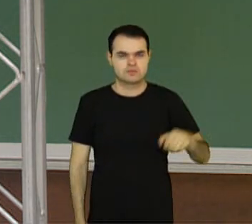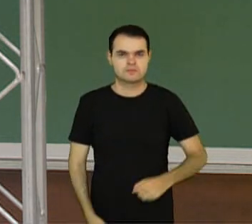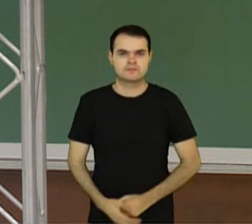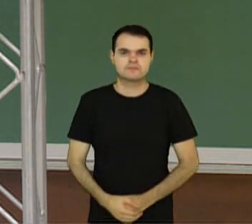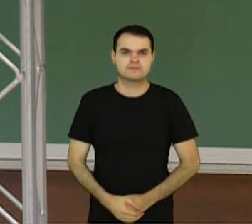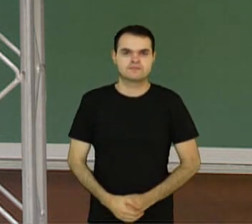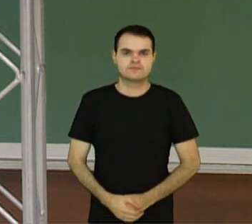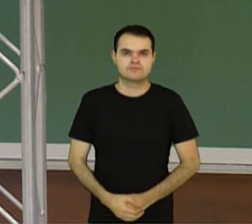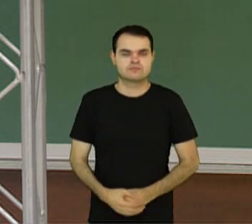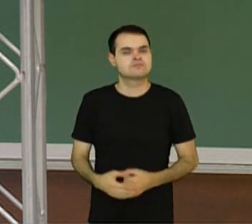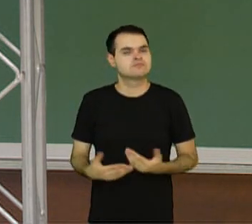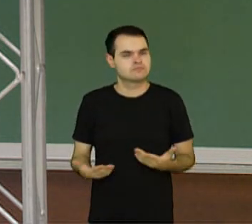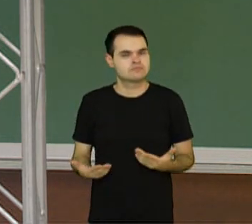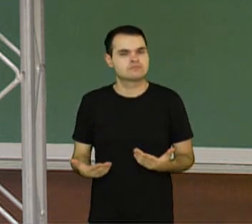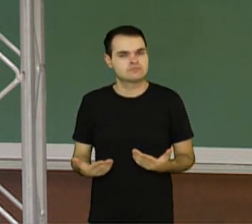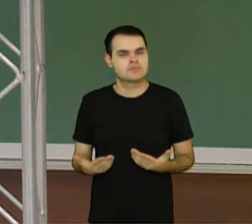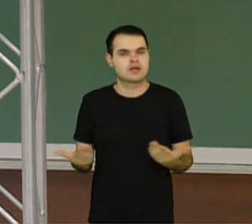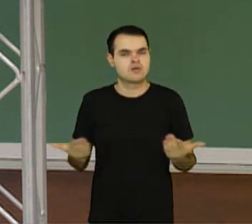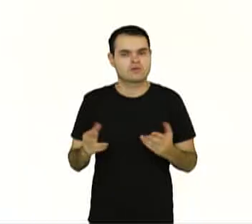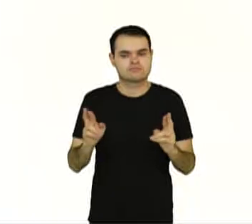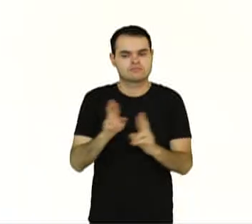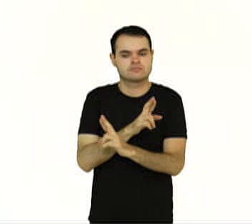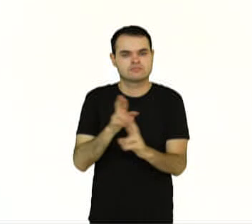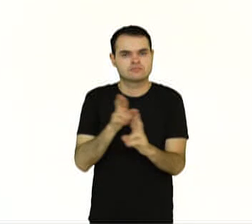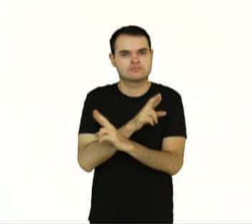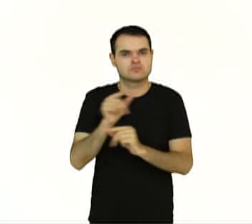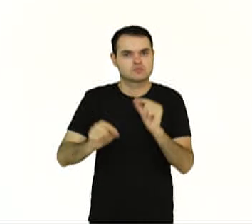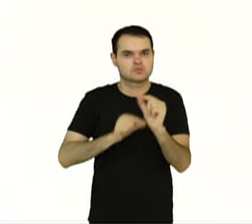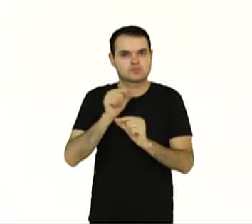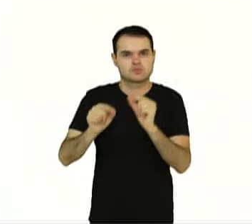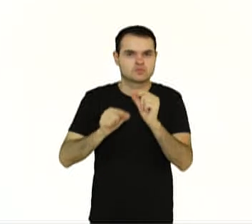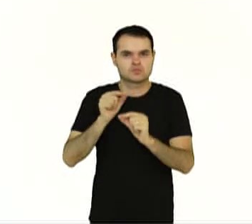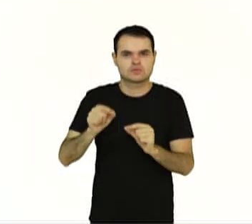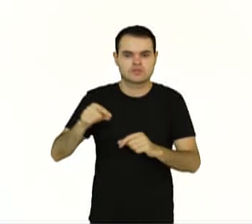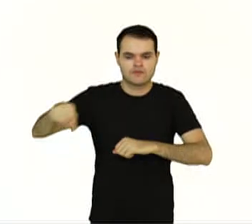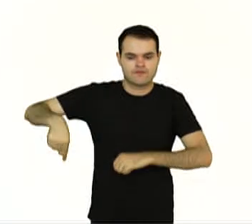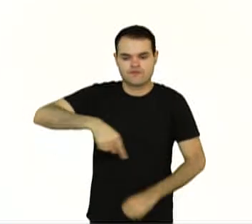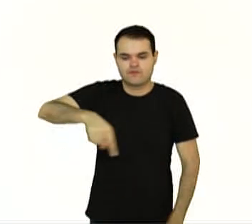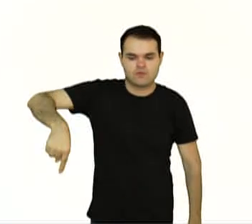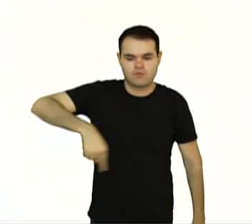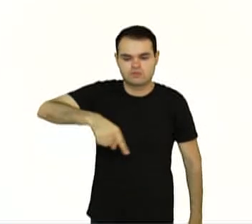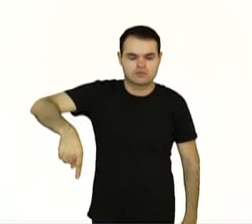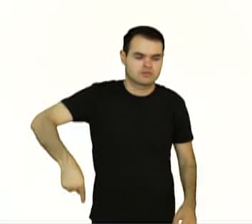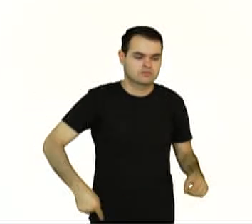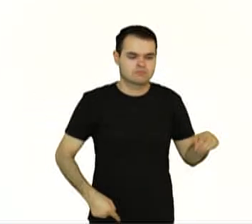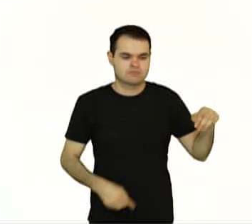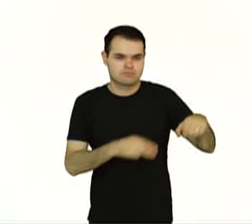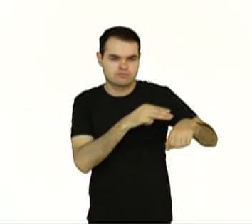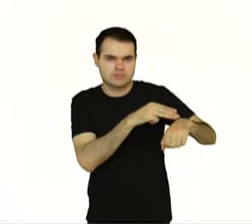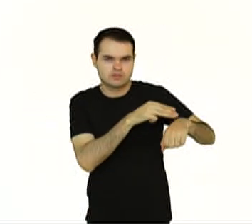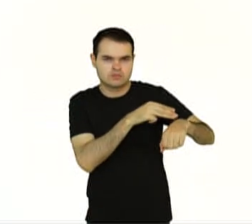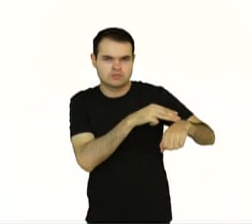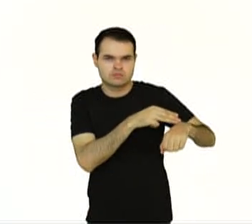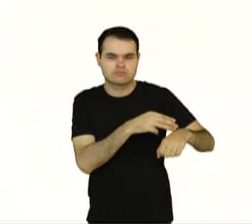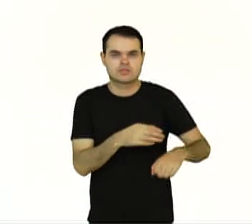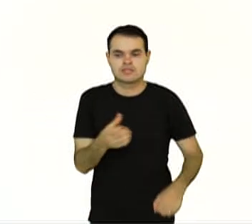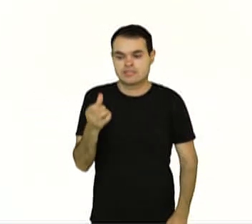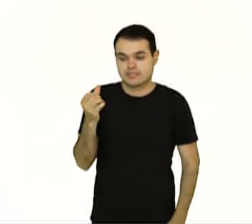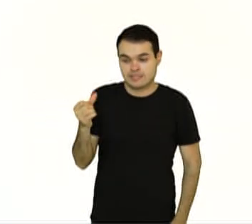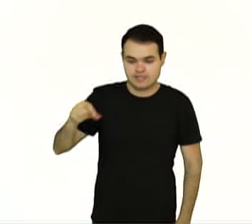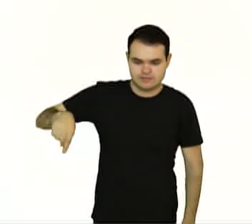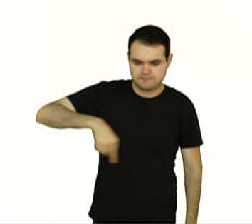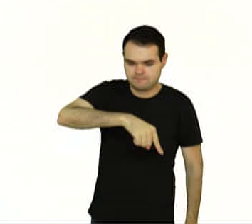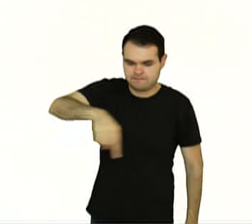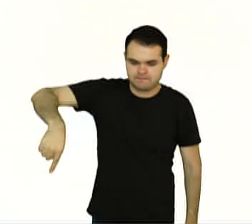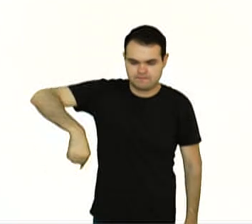nós fazemos então uma relação com relação ao número das voltas e minutos. Então 6 voltas ele faz